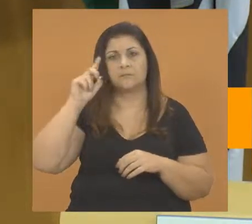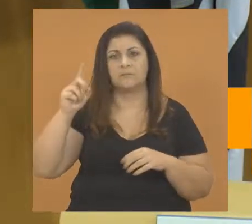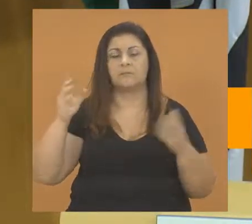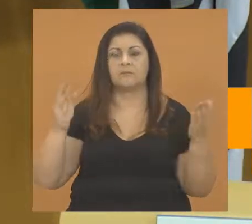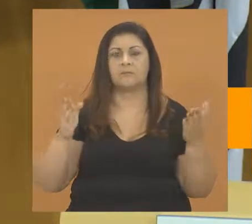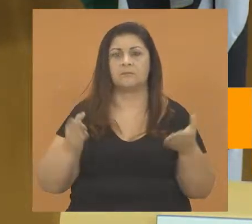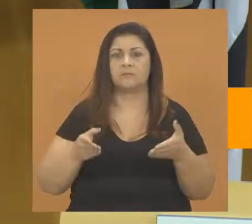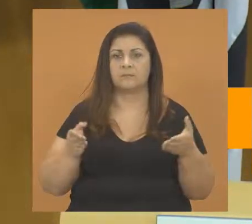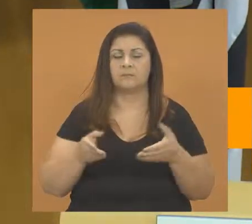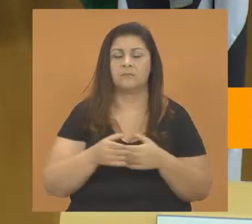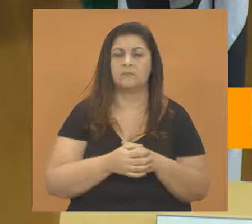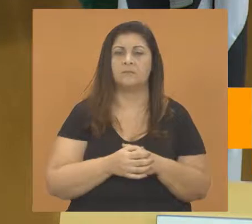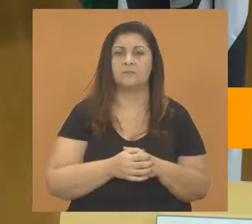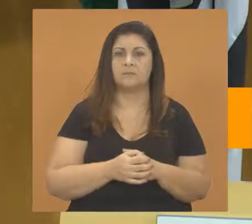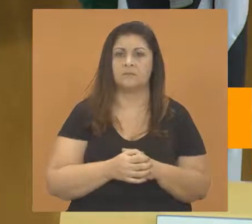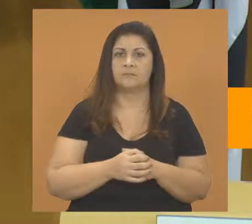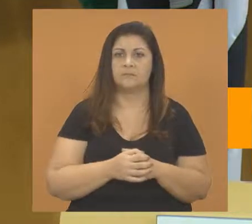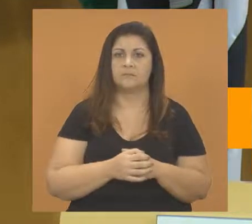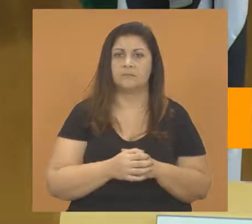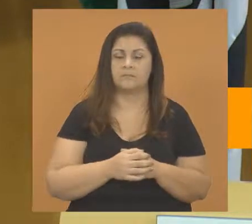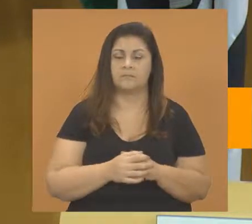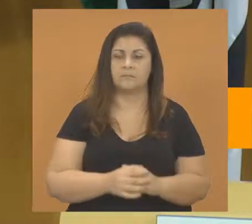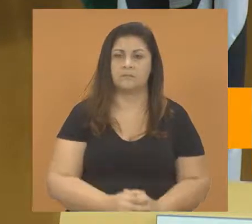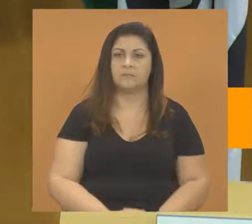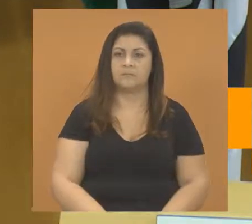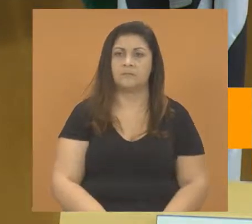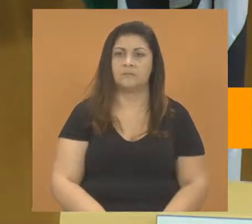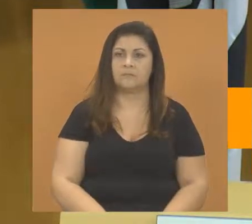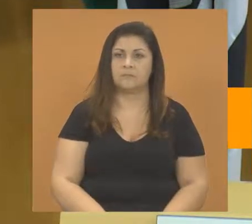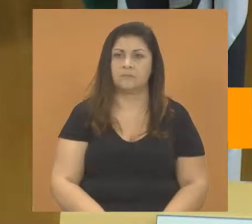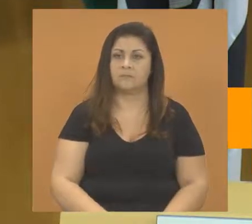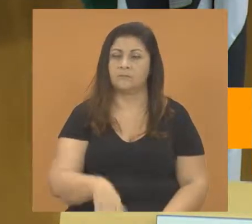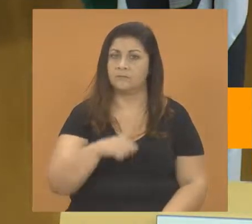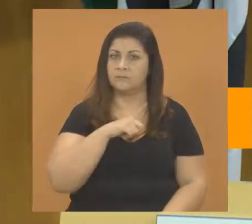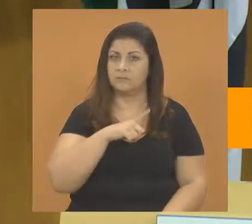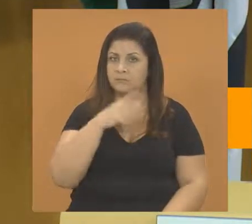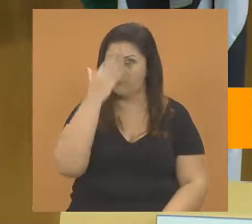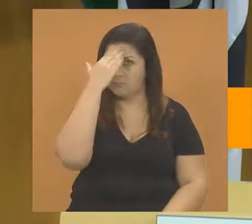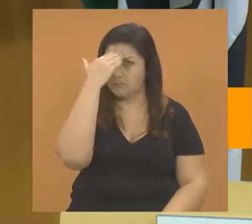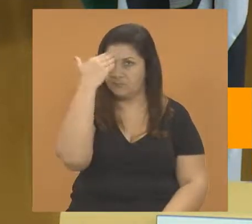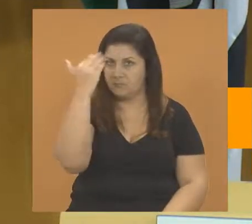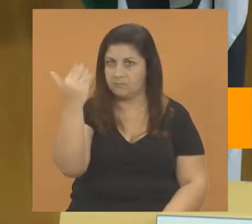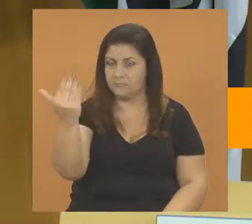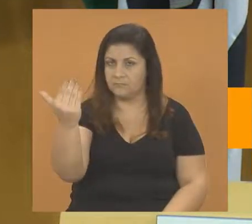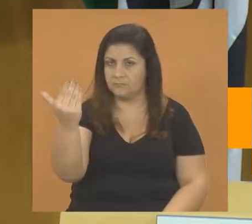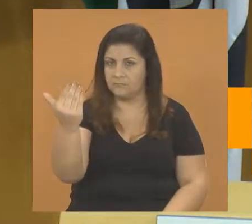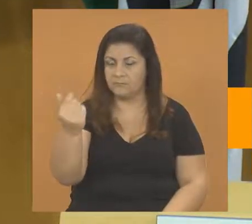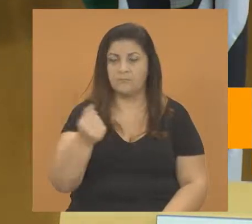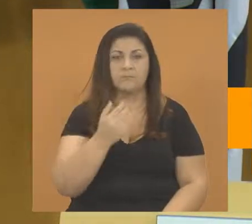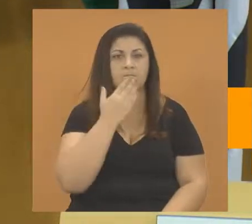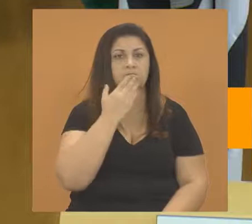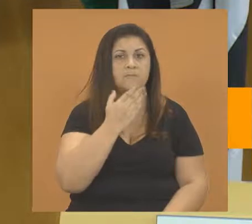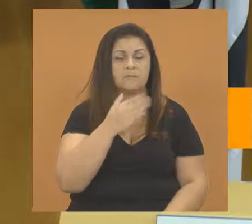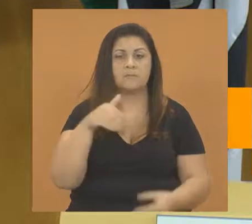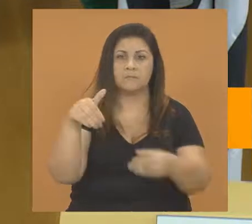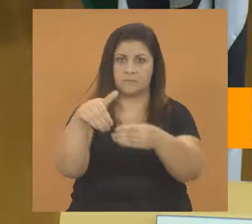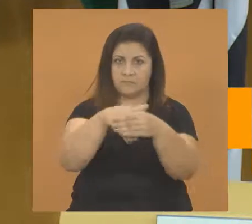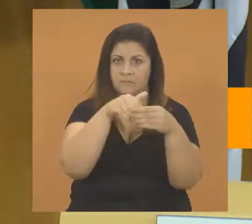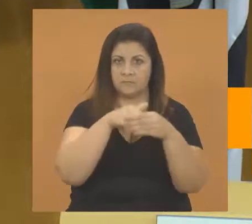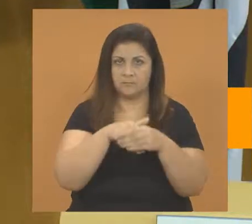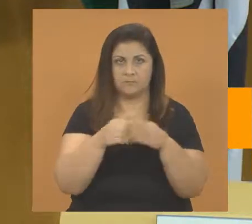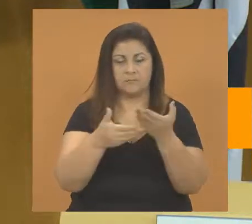isaias josé de santana prefeito do município de jacareí tem a honra de submeter à análise dessa igreja casa legislativa